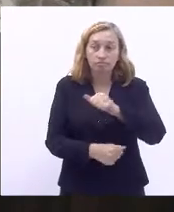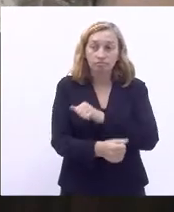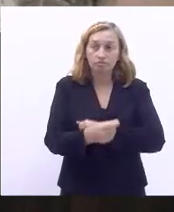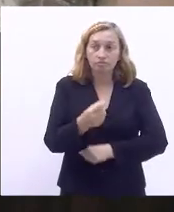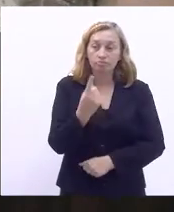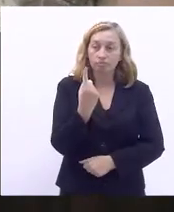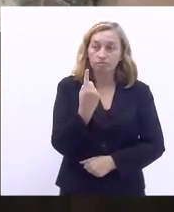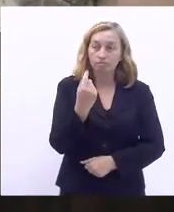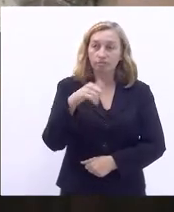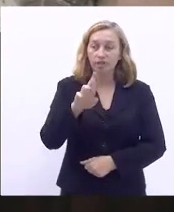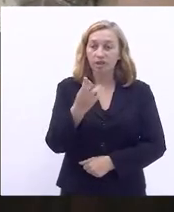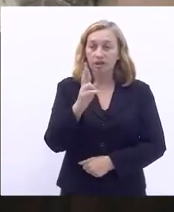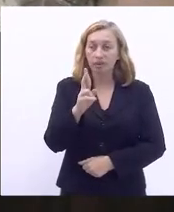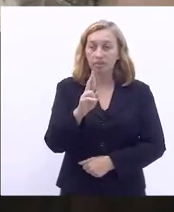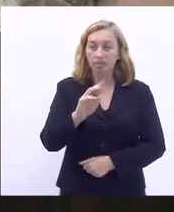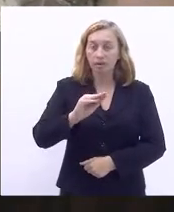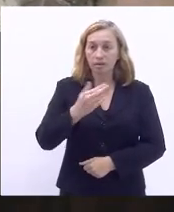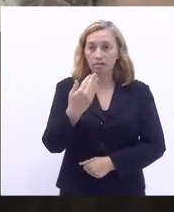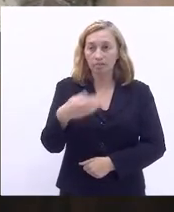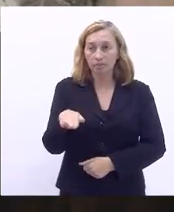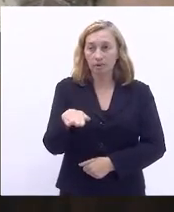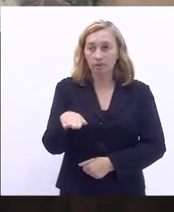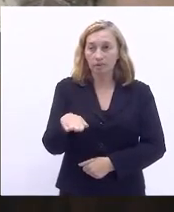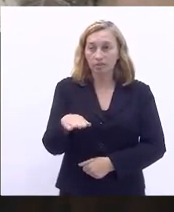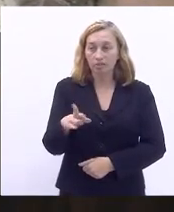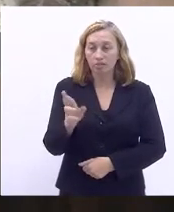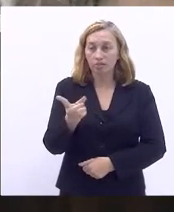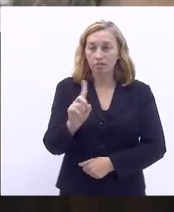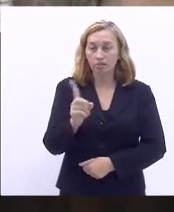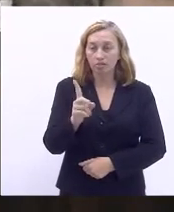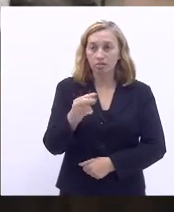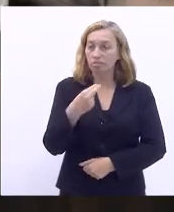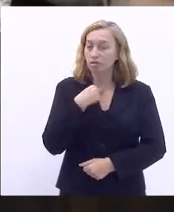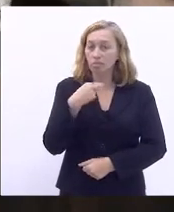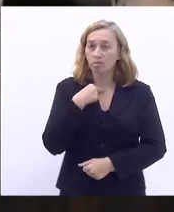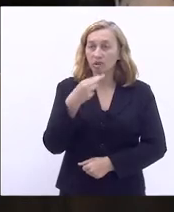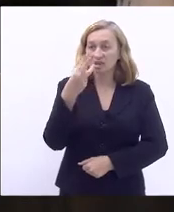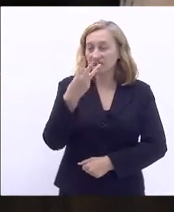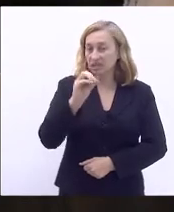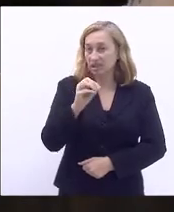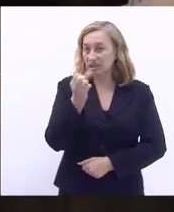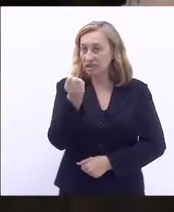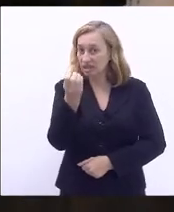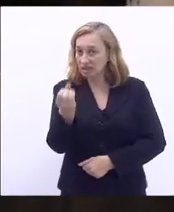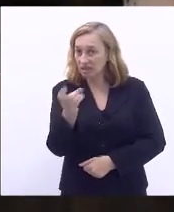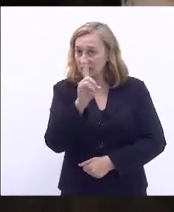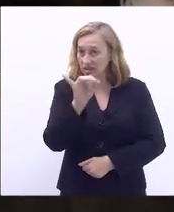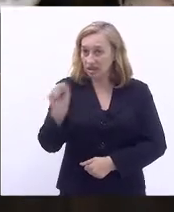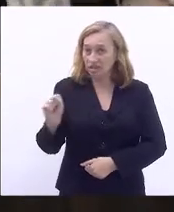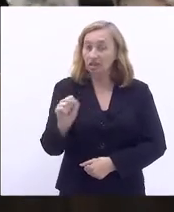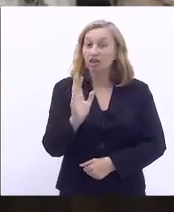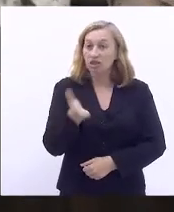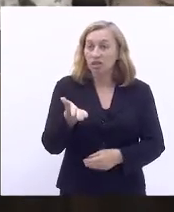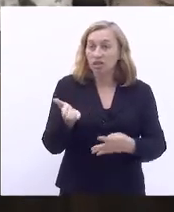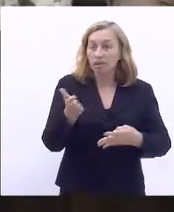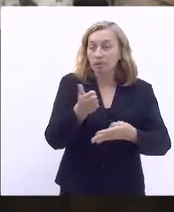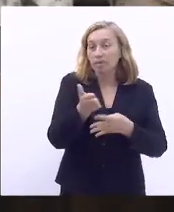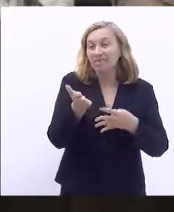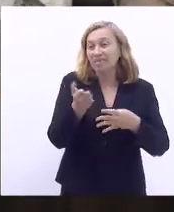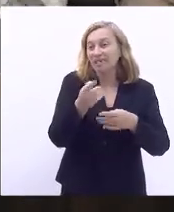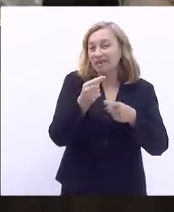de dólares não pode se dar em 30, 60 dias. Então, nós já estamos na metade do ano de